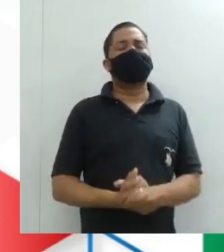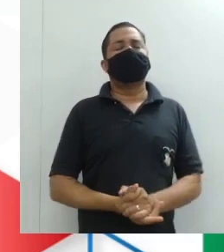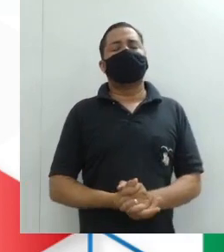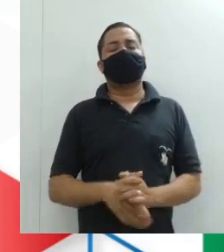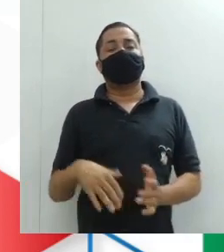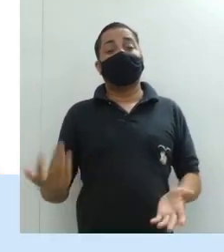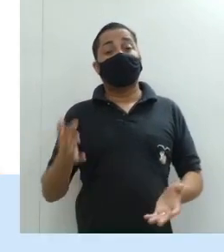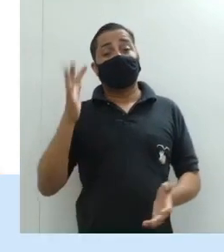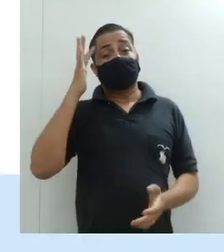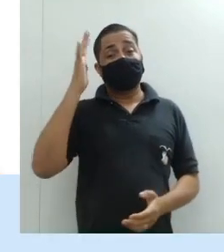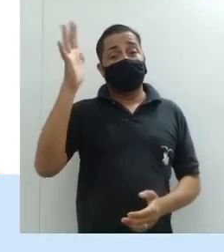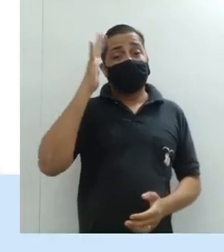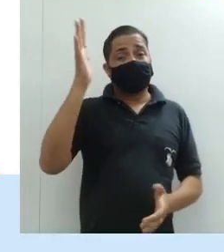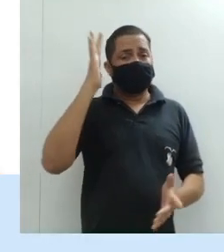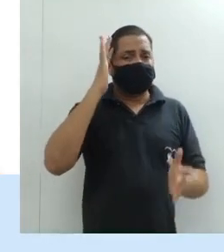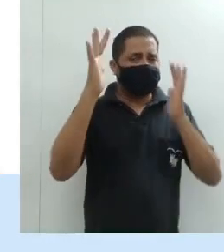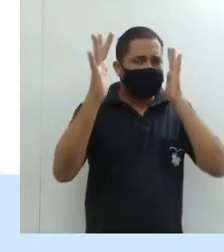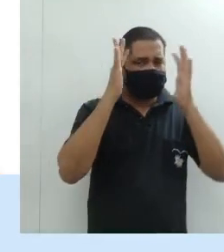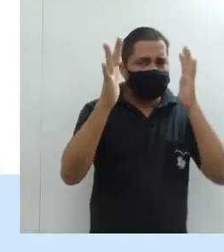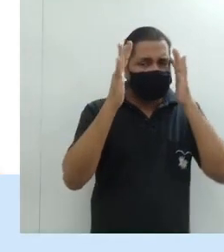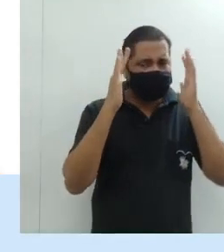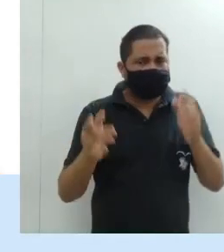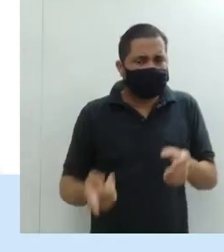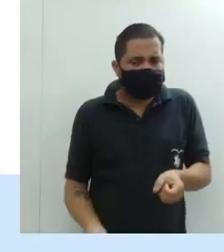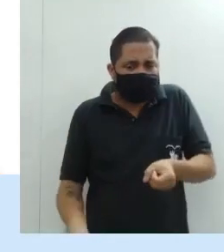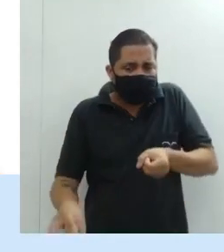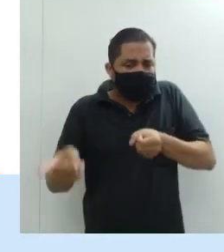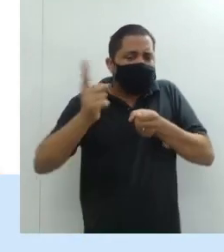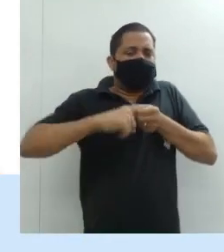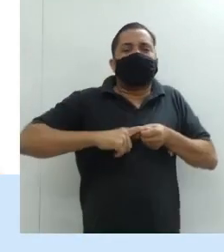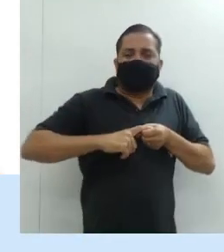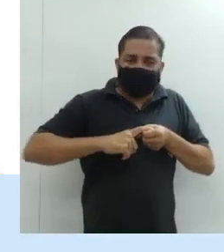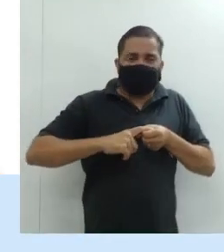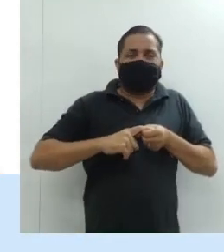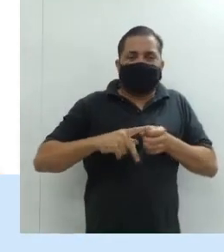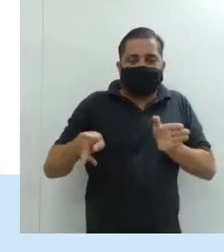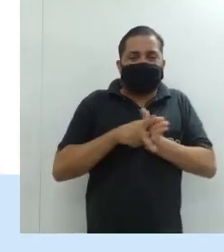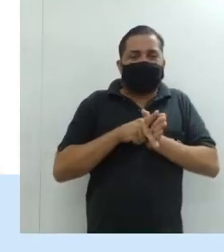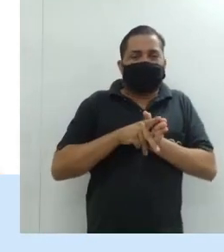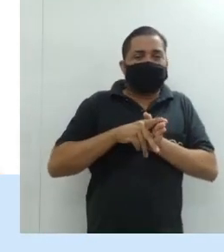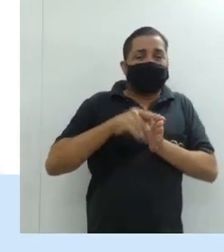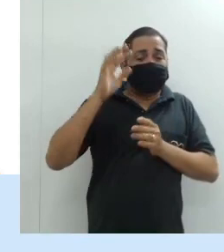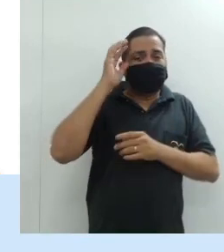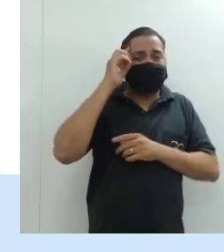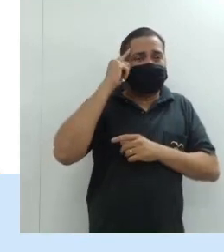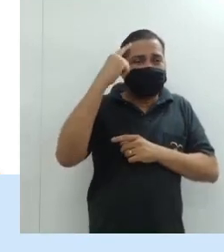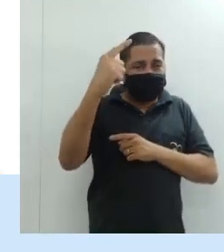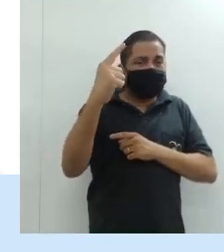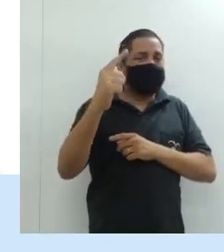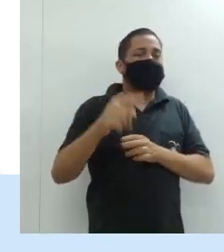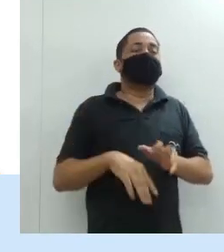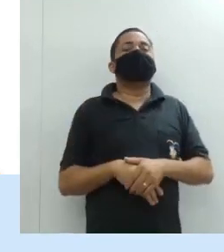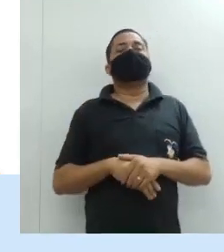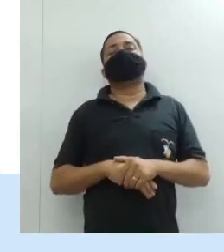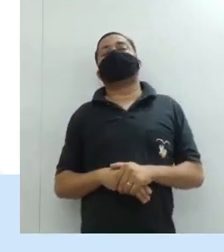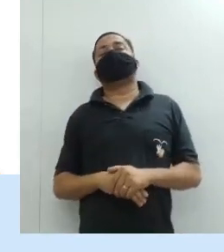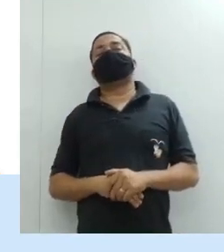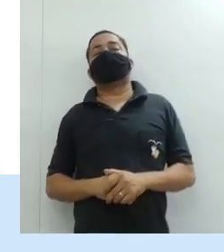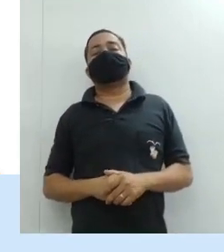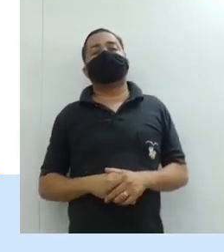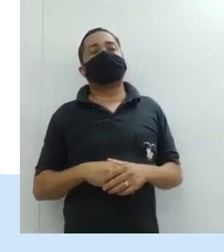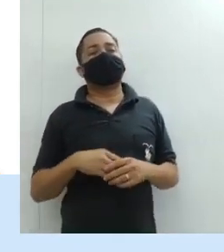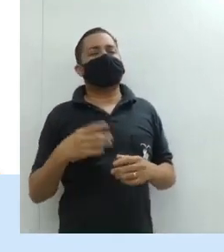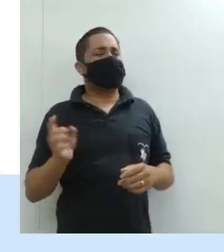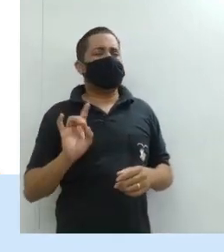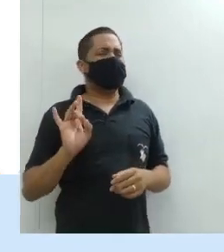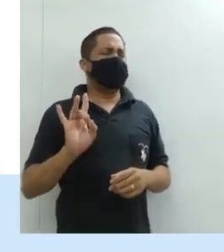reflexão filosófica se volta para o próprio pensamento. Ela vai questionar o próprio pensamento.